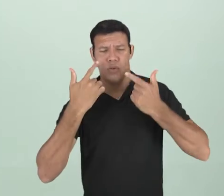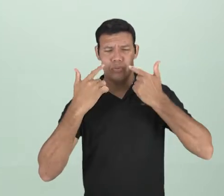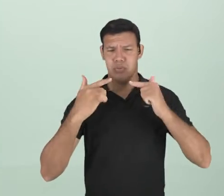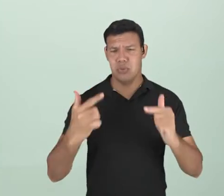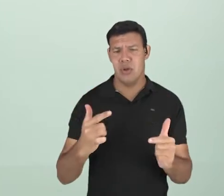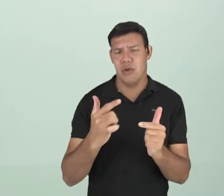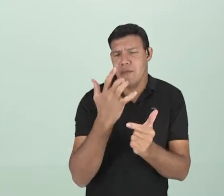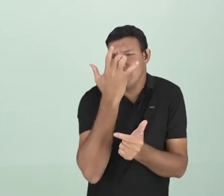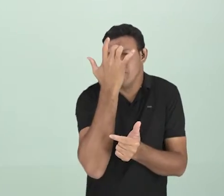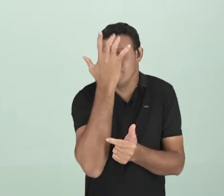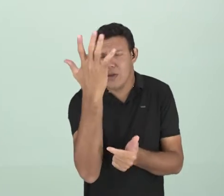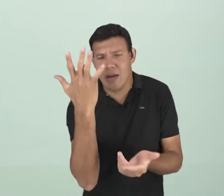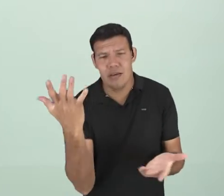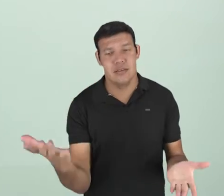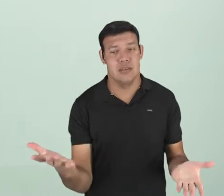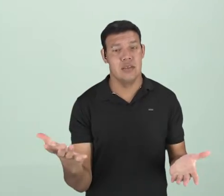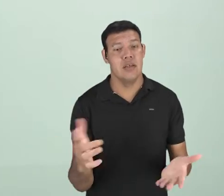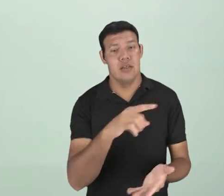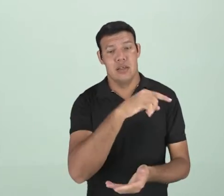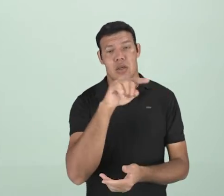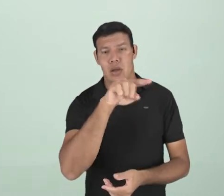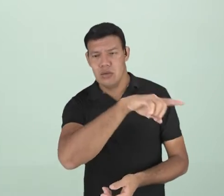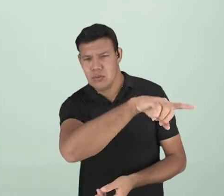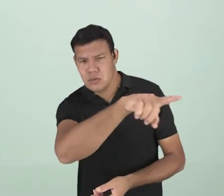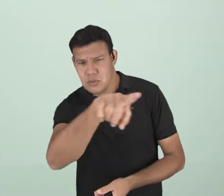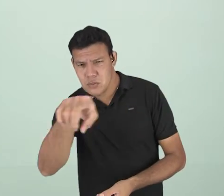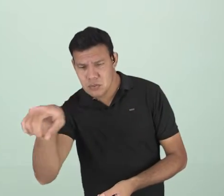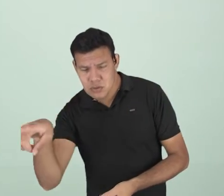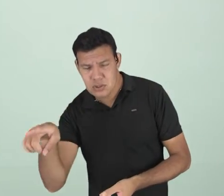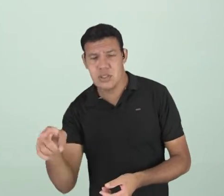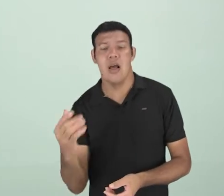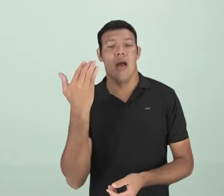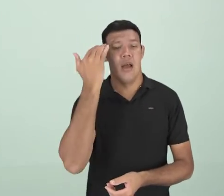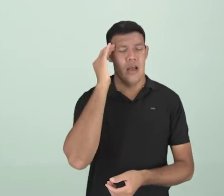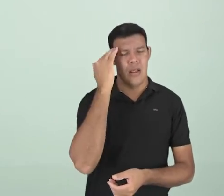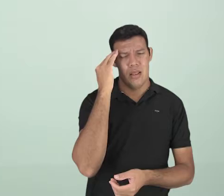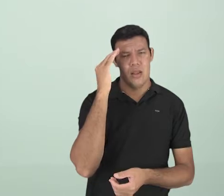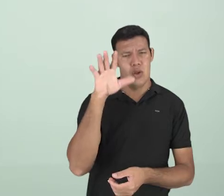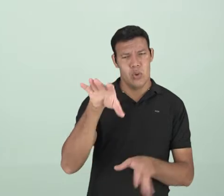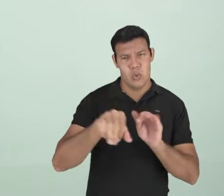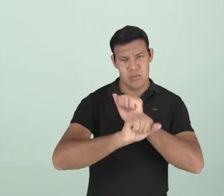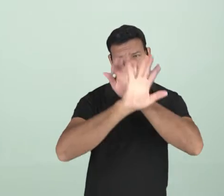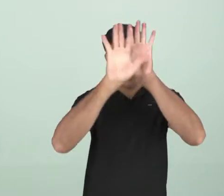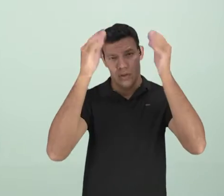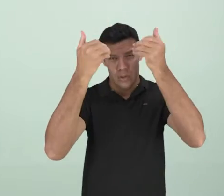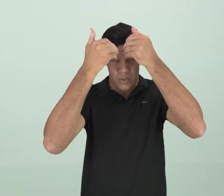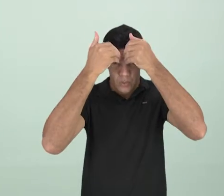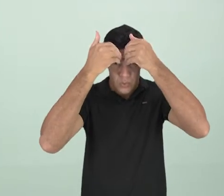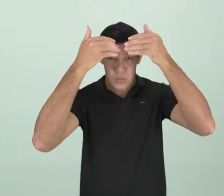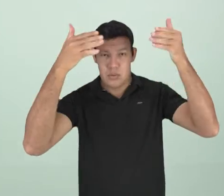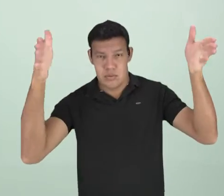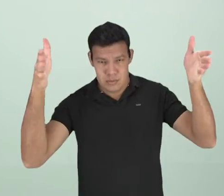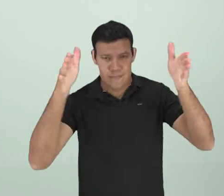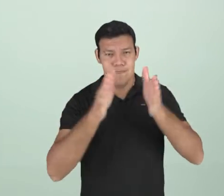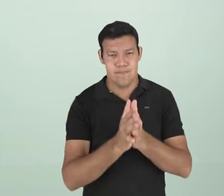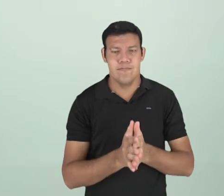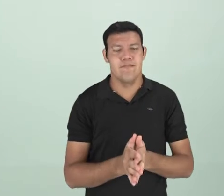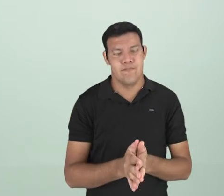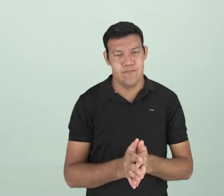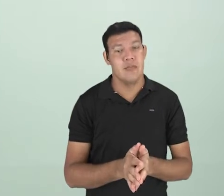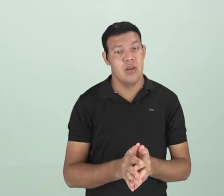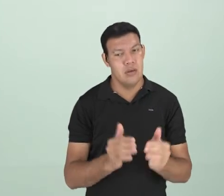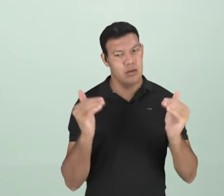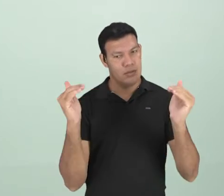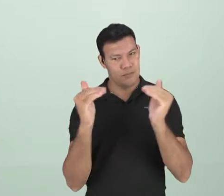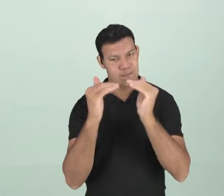que todos possam entender e ouvir. Uma linguagem, como eu já disse, uma linguagem